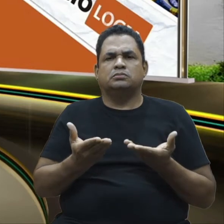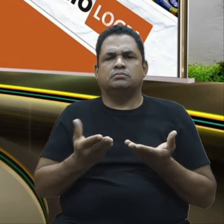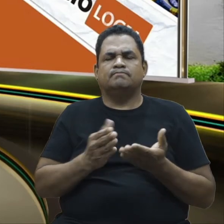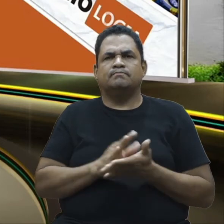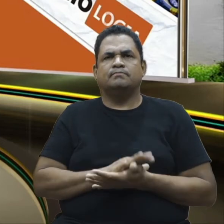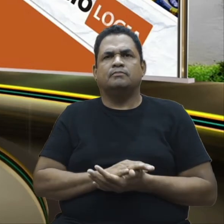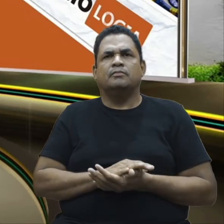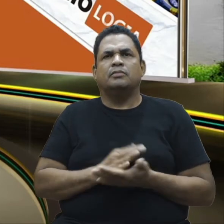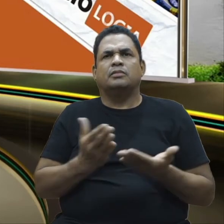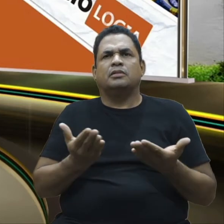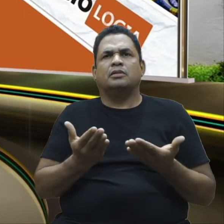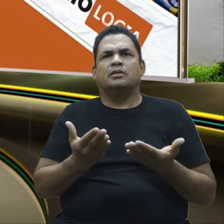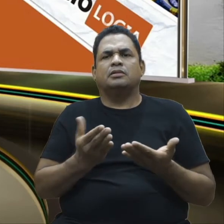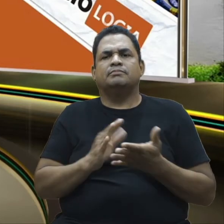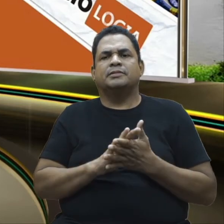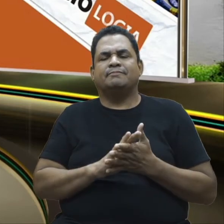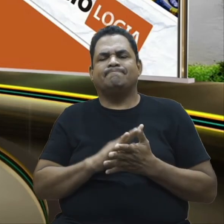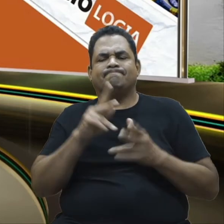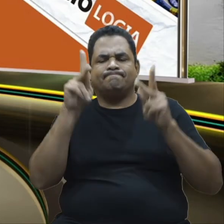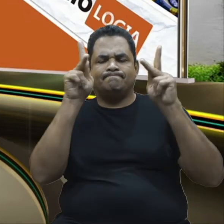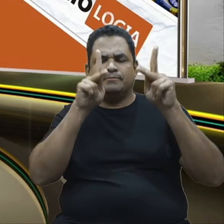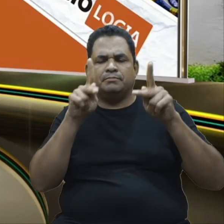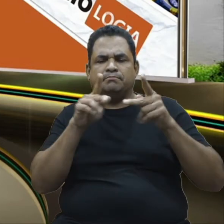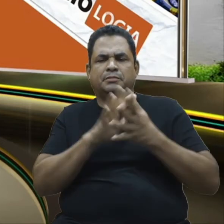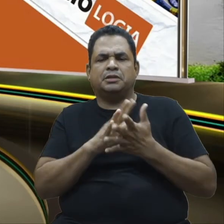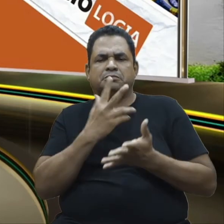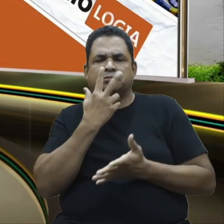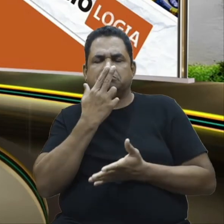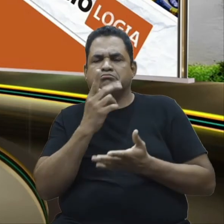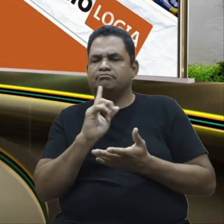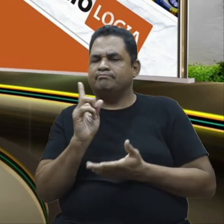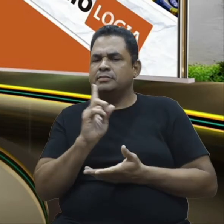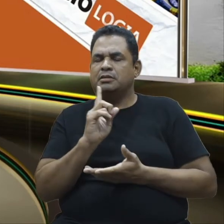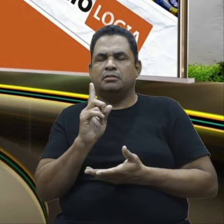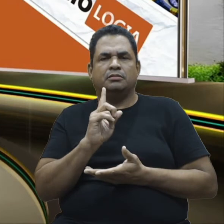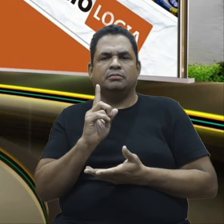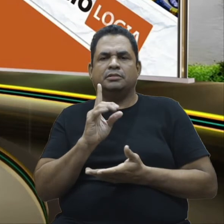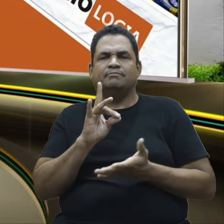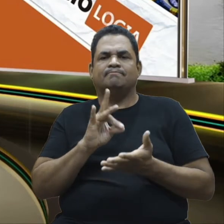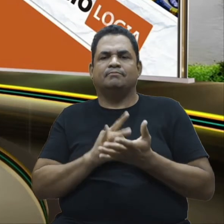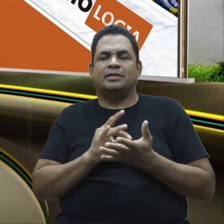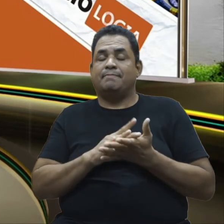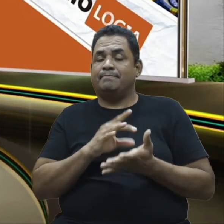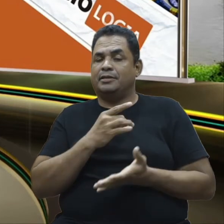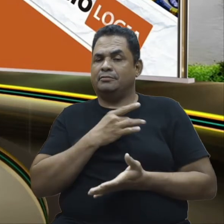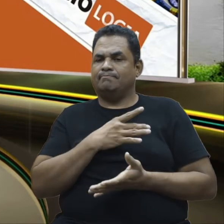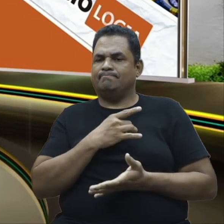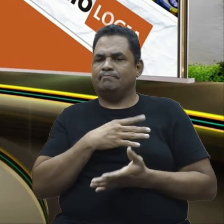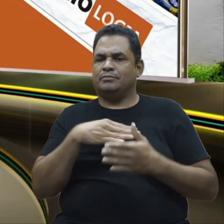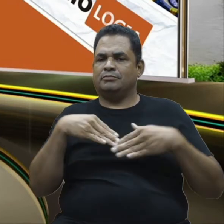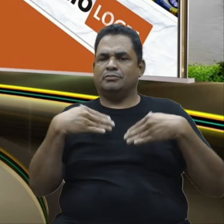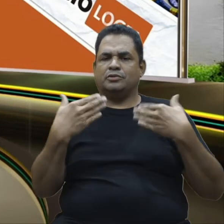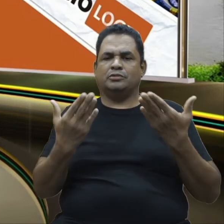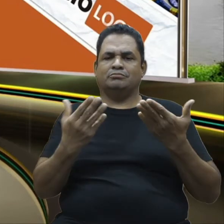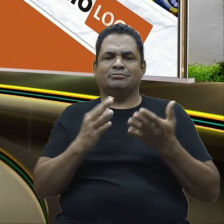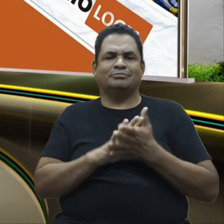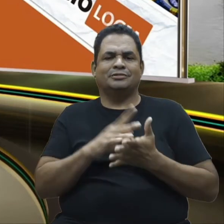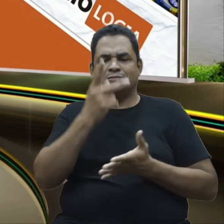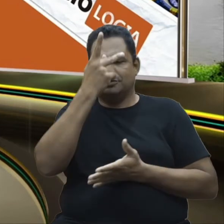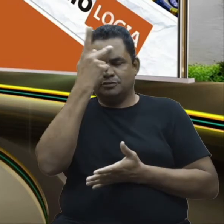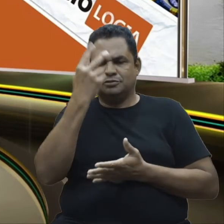assim, uma paz aparente, pode ter certeza que não é paz, é medo. Quando as pessoas não podem falar, não podem